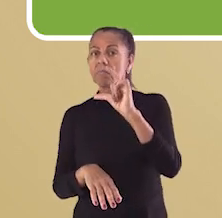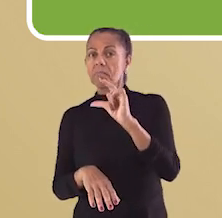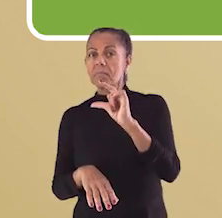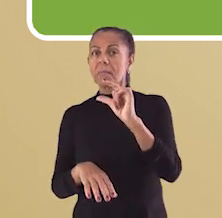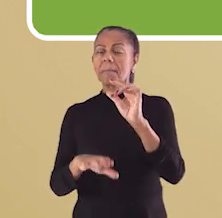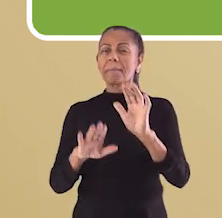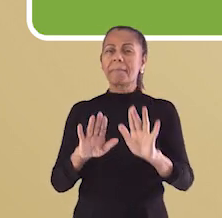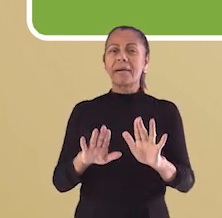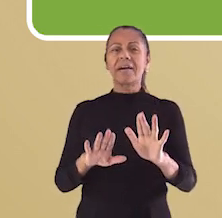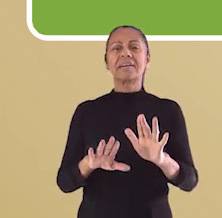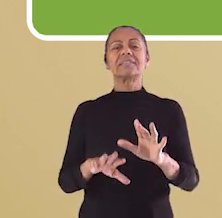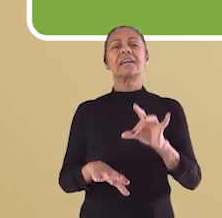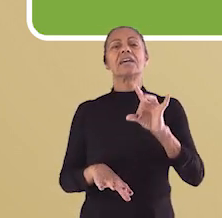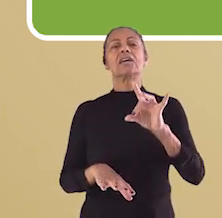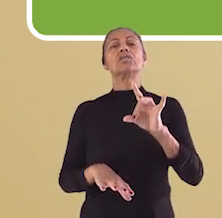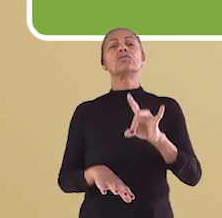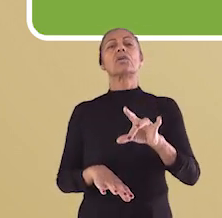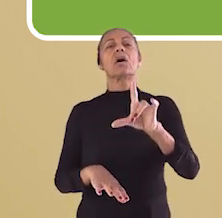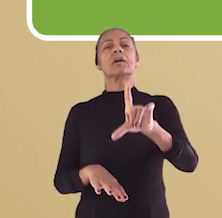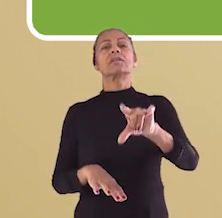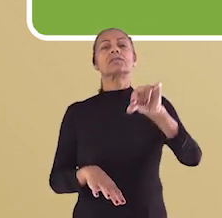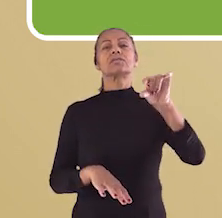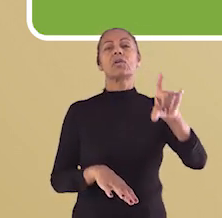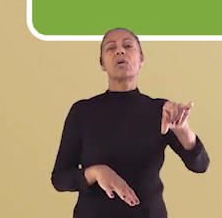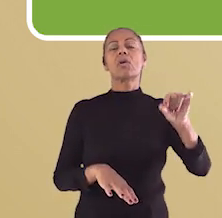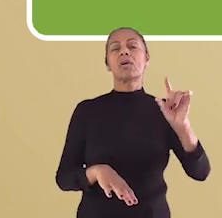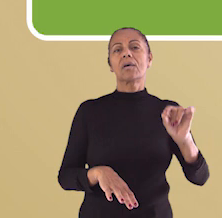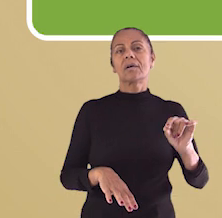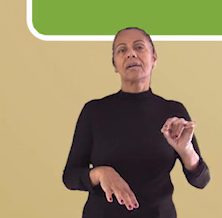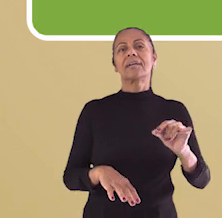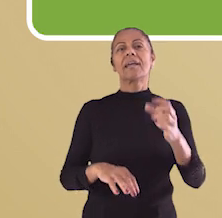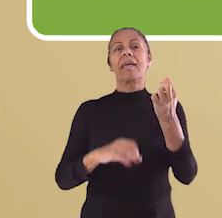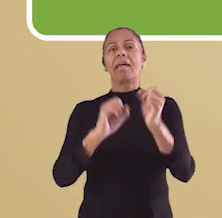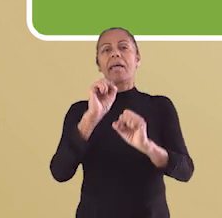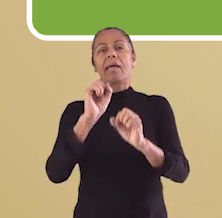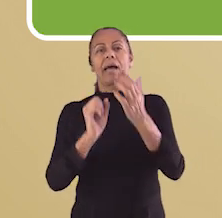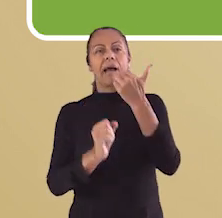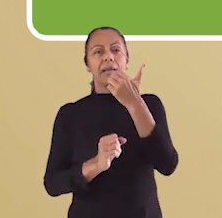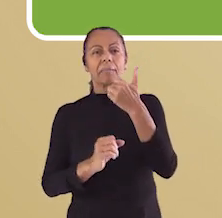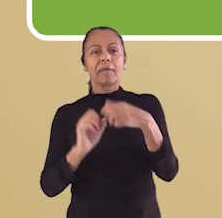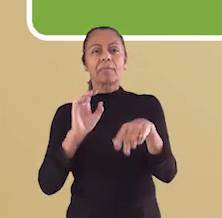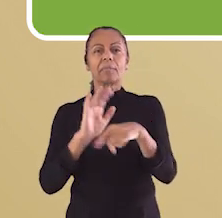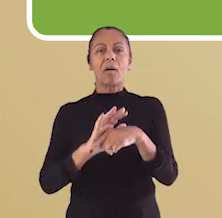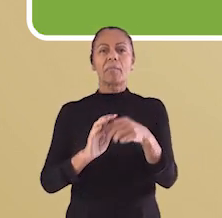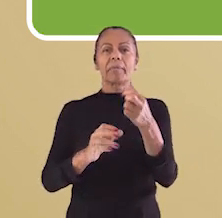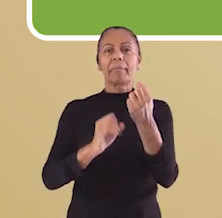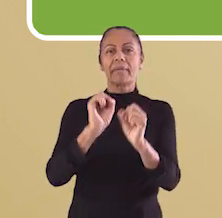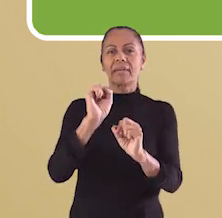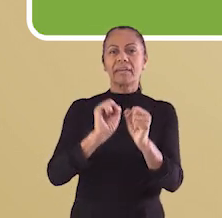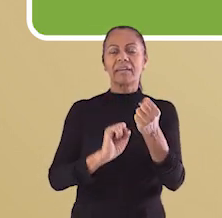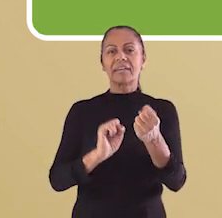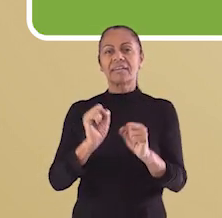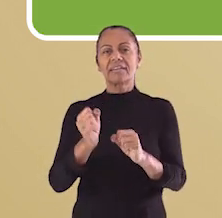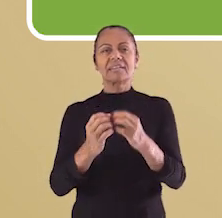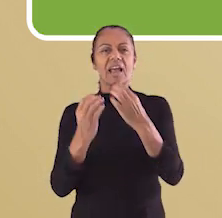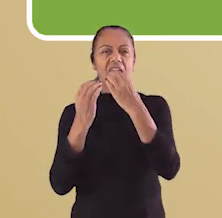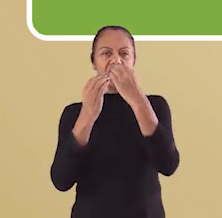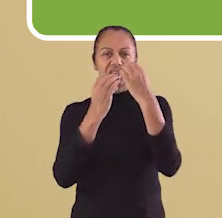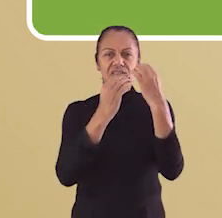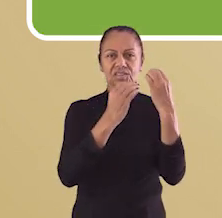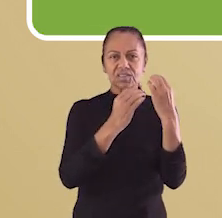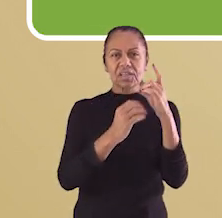sofre de compulsão alimentar. Mas sempre que essa pessoa comer, ela vai procurar alimentos industrializados. Biscoitos,